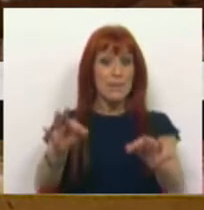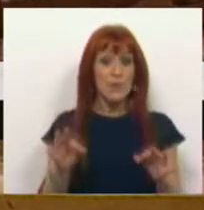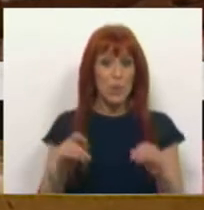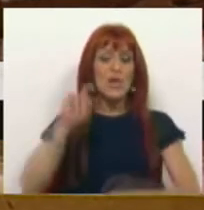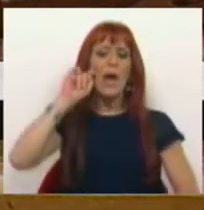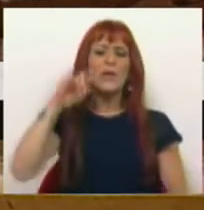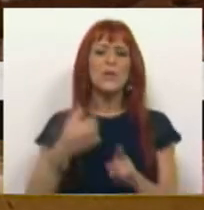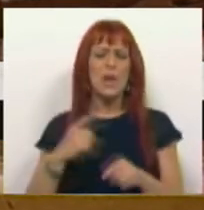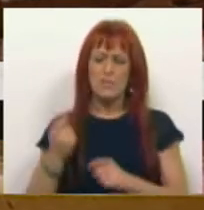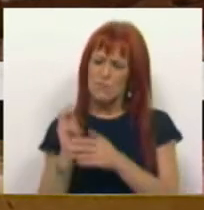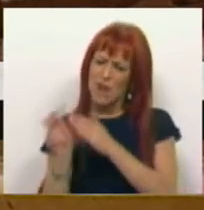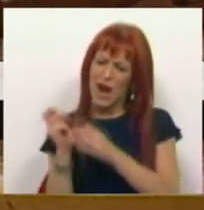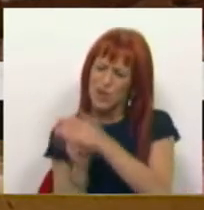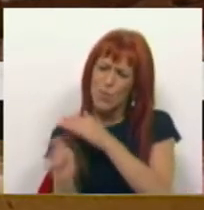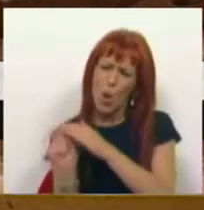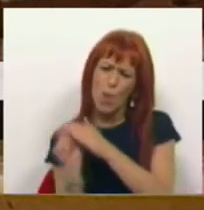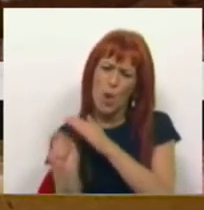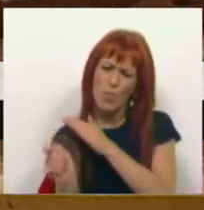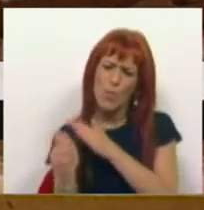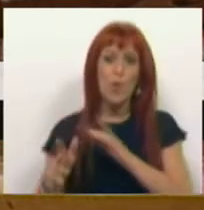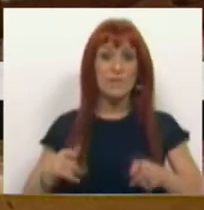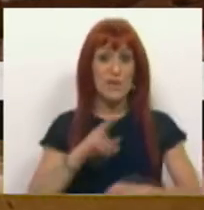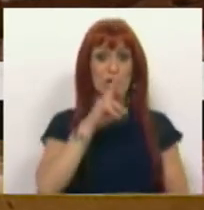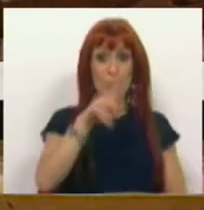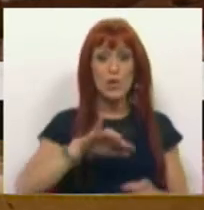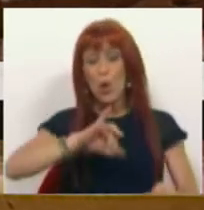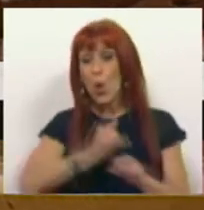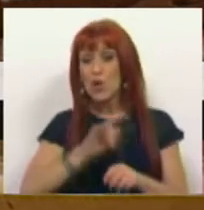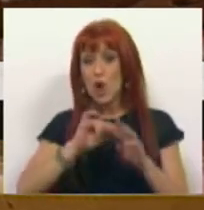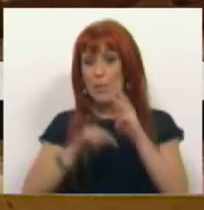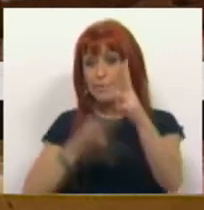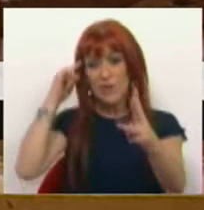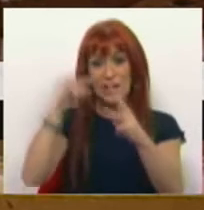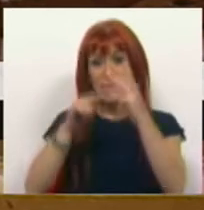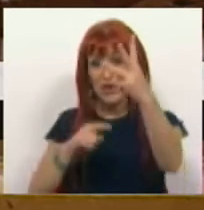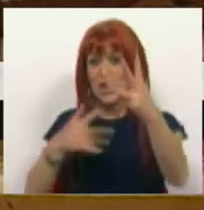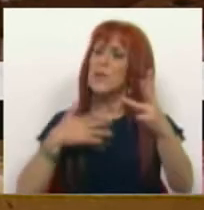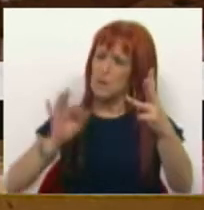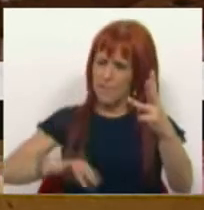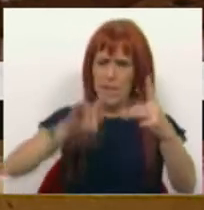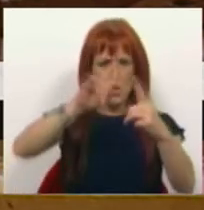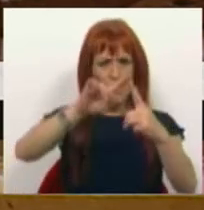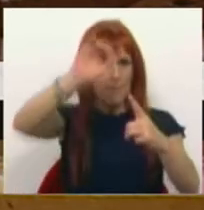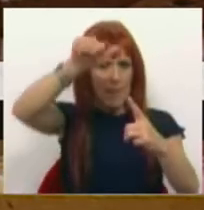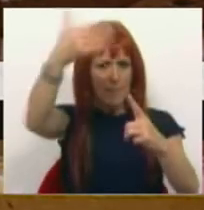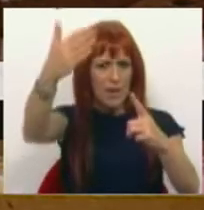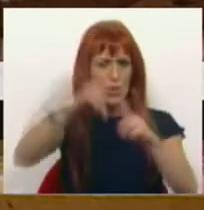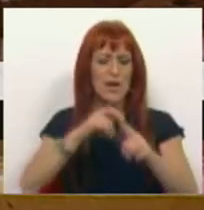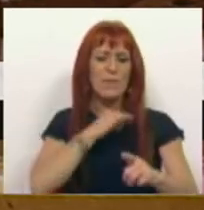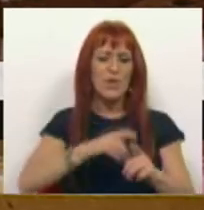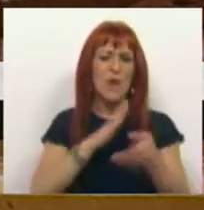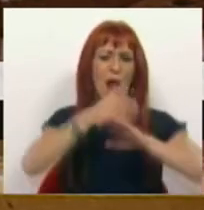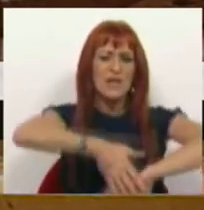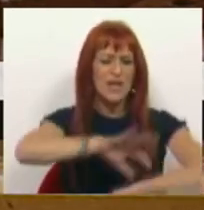e a proteção das longas carreiras contributivas deve responder a outros 3 objetivos e com isto termino. Primeiro, permitir